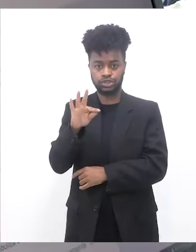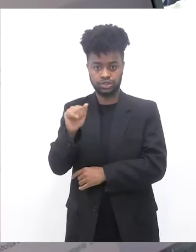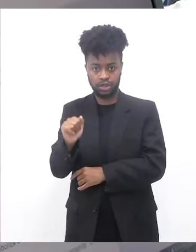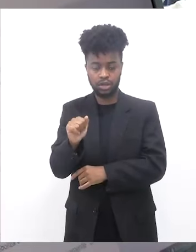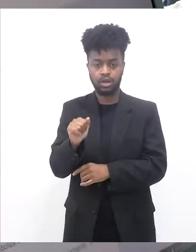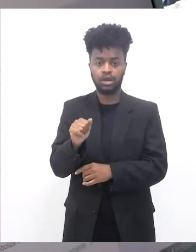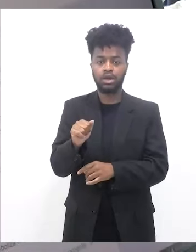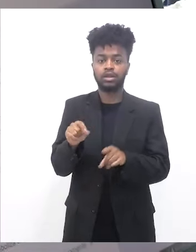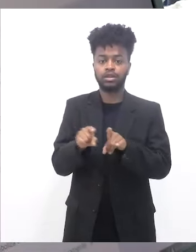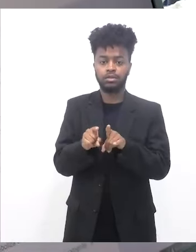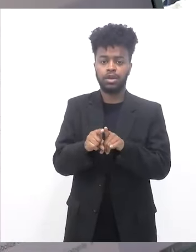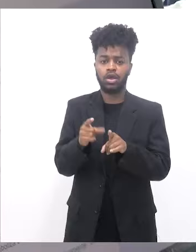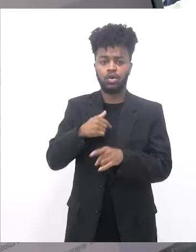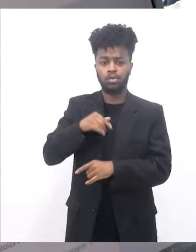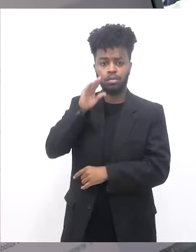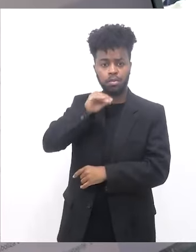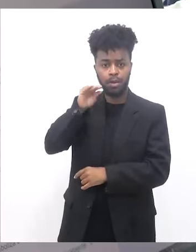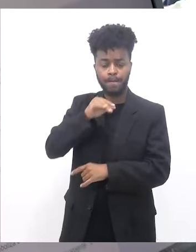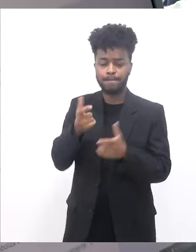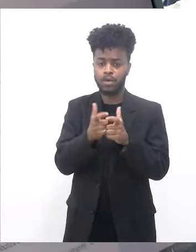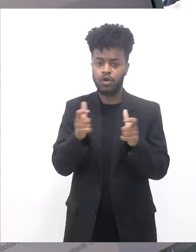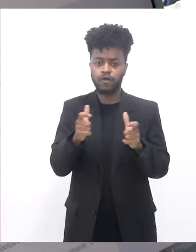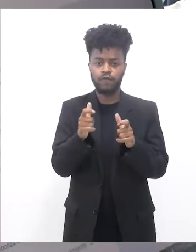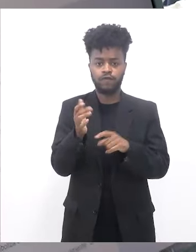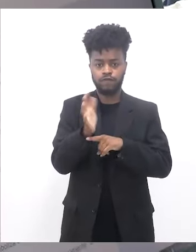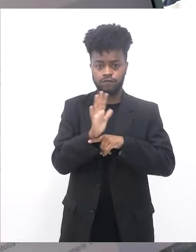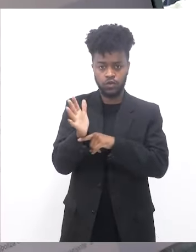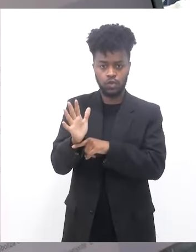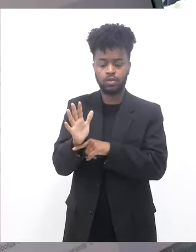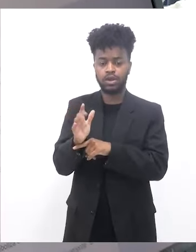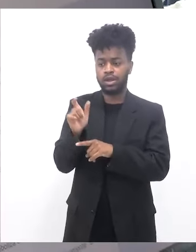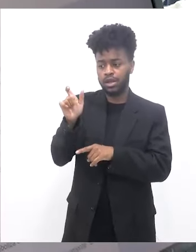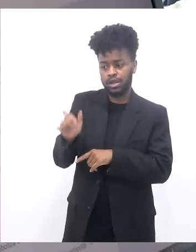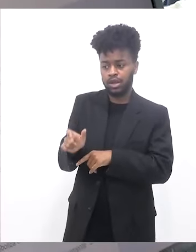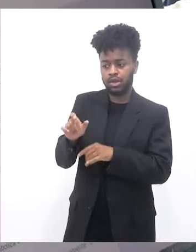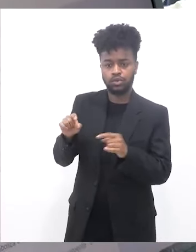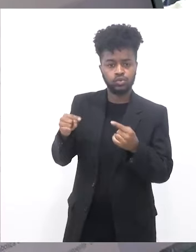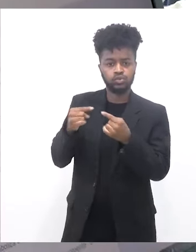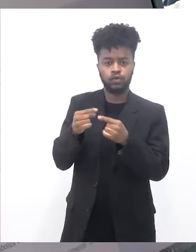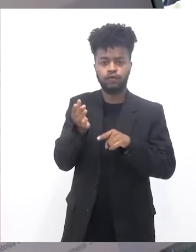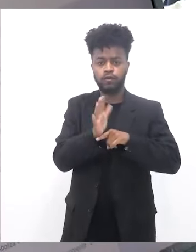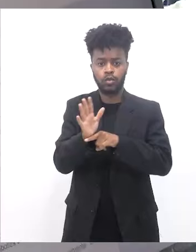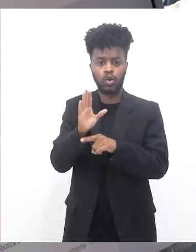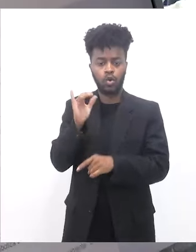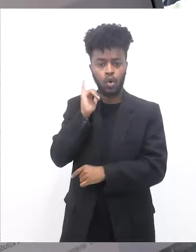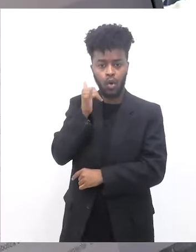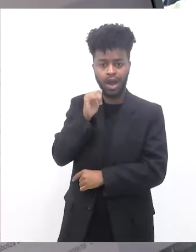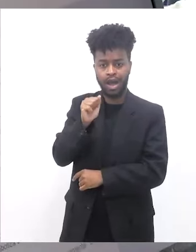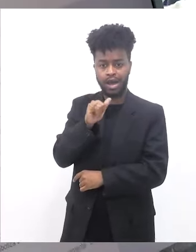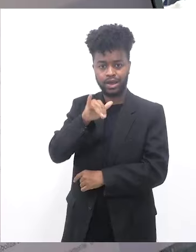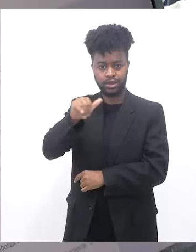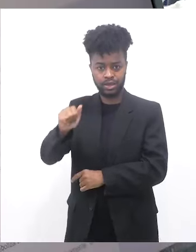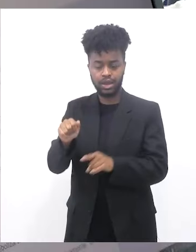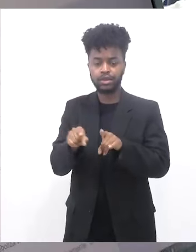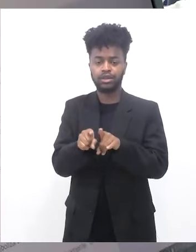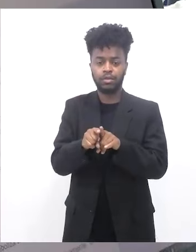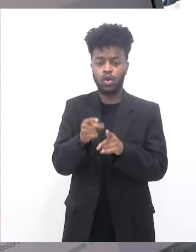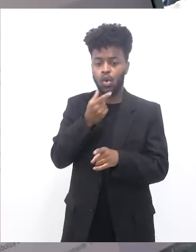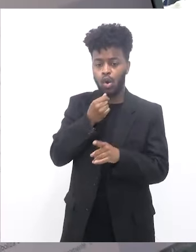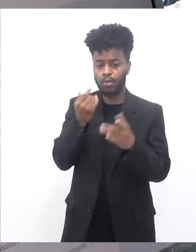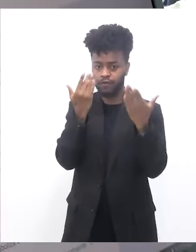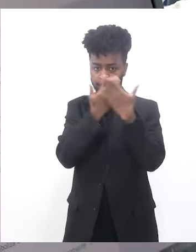Steven Universo. Dublou a maioria dos filmes da Elizabeth Moss, que é aquela protagonista do Conto da Aia. O